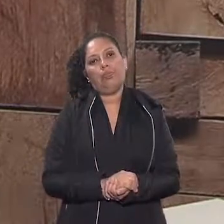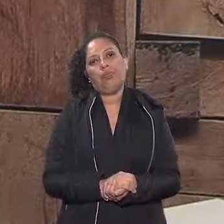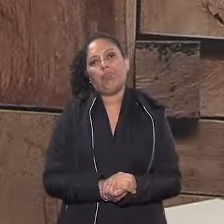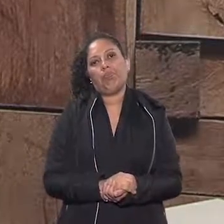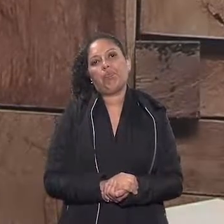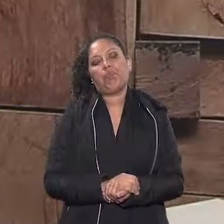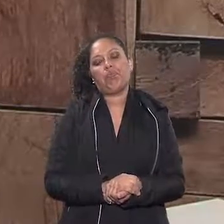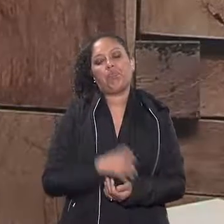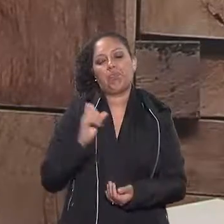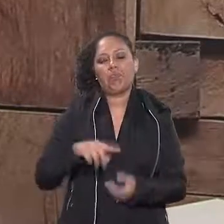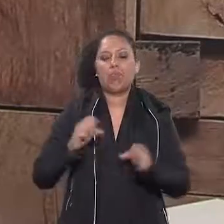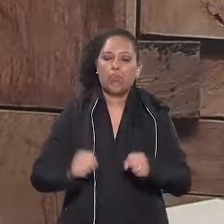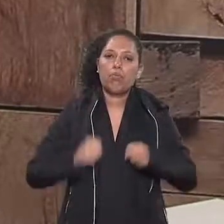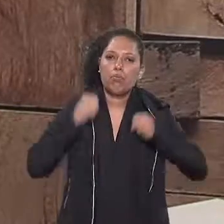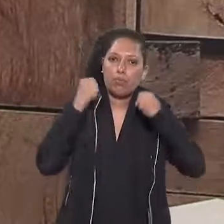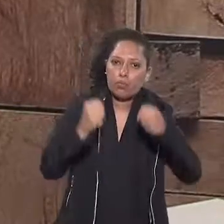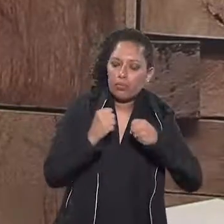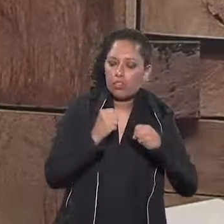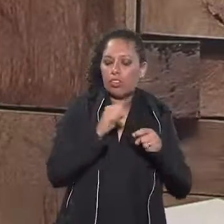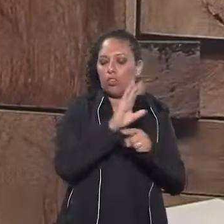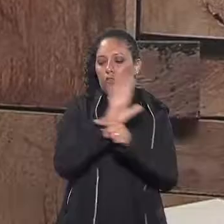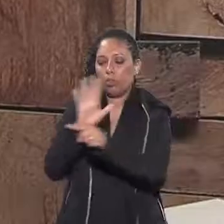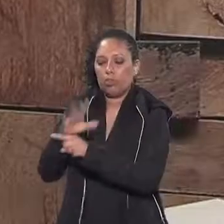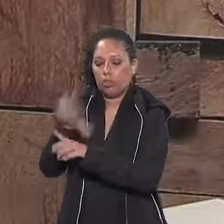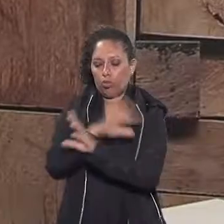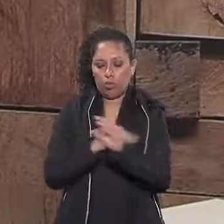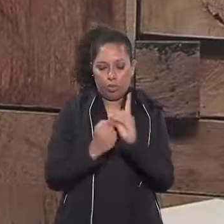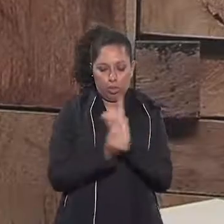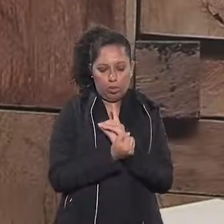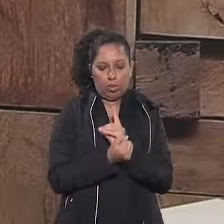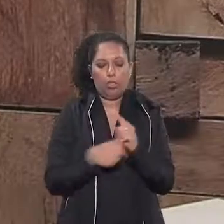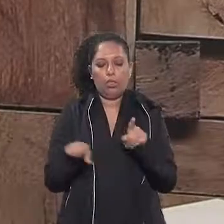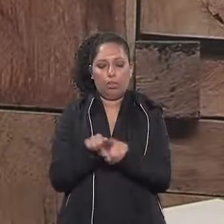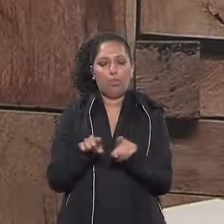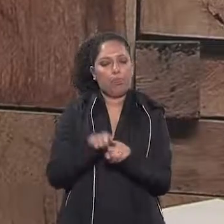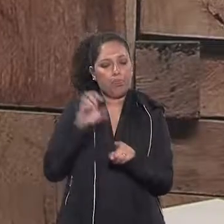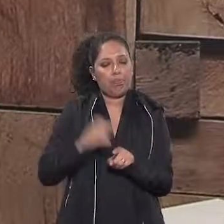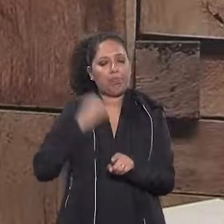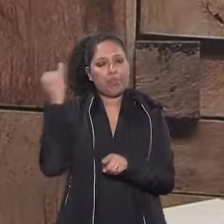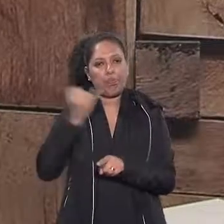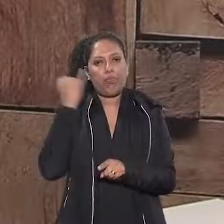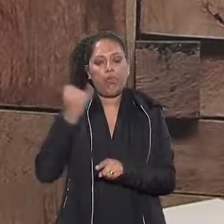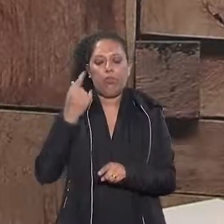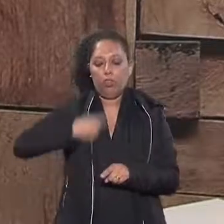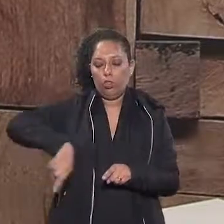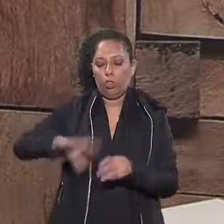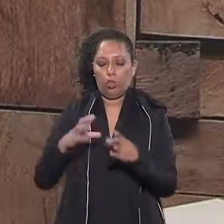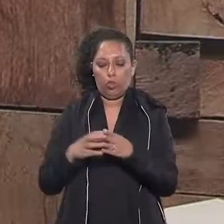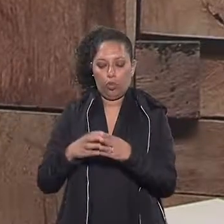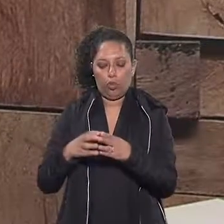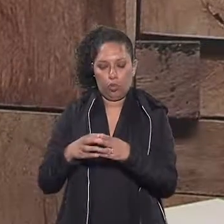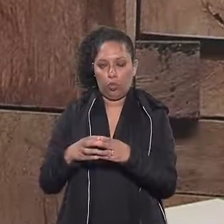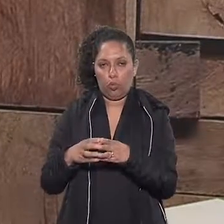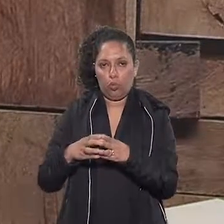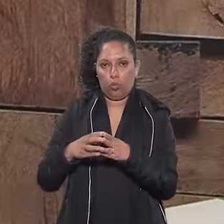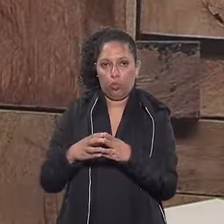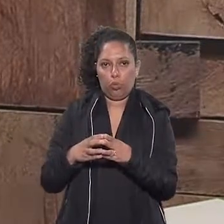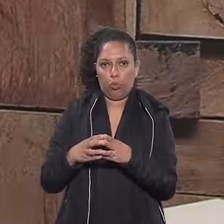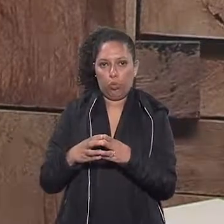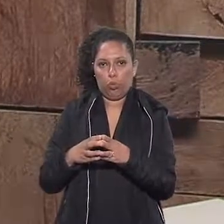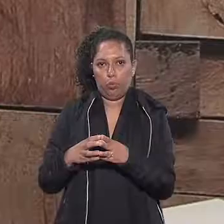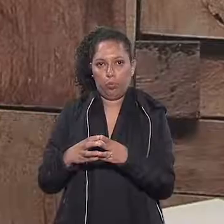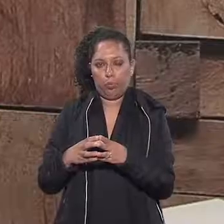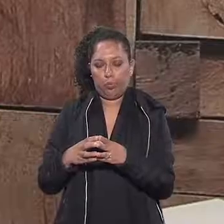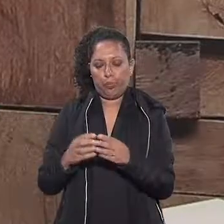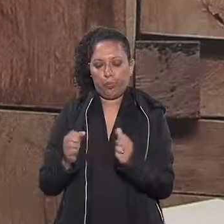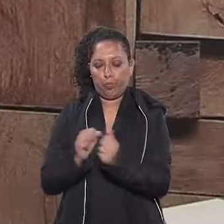Então, isso é uma maneira de iniciativas sociais e mercados se posicionarem, mas também é importante, e acho que a Junta Local se coloca ao lado